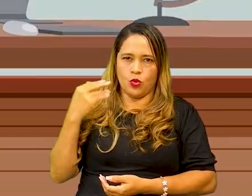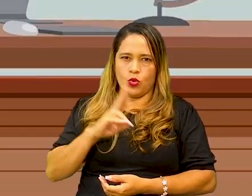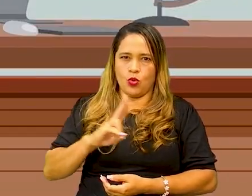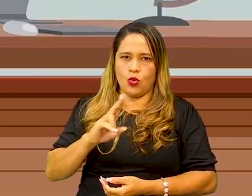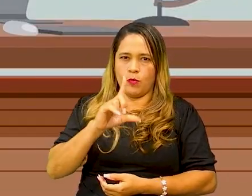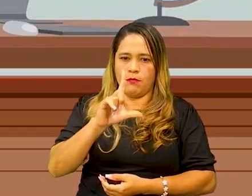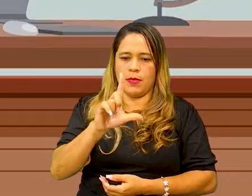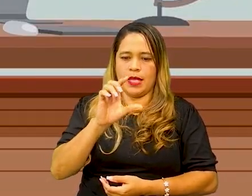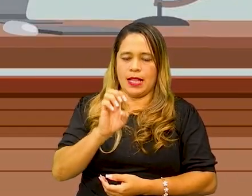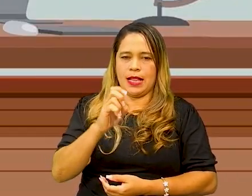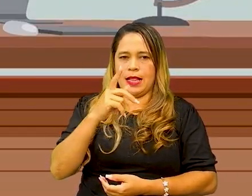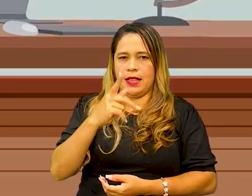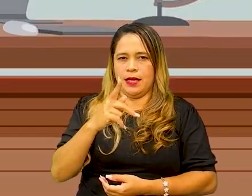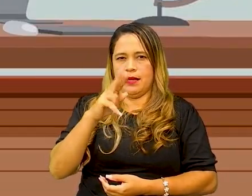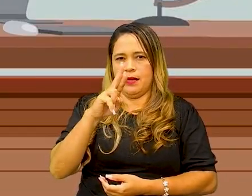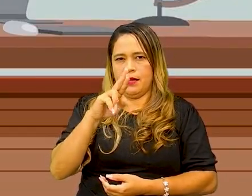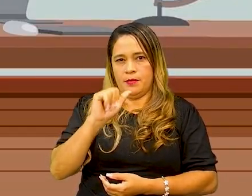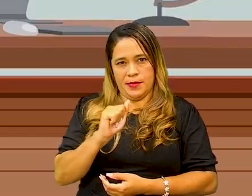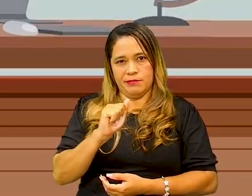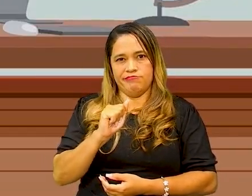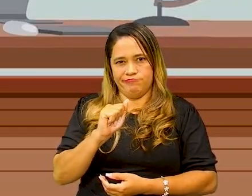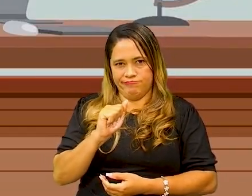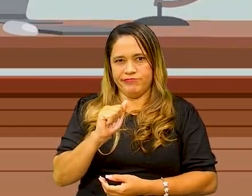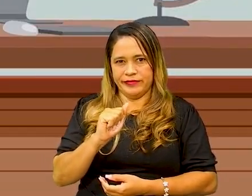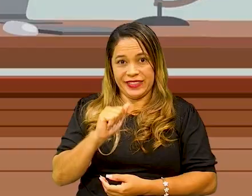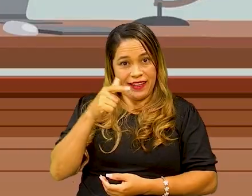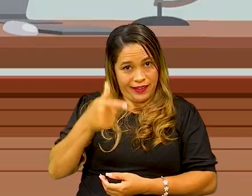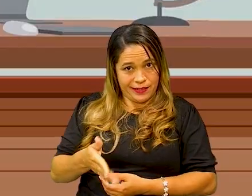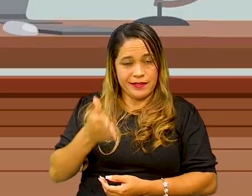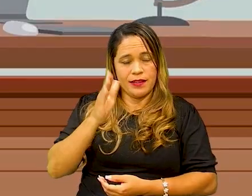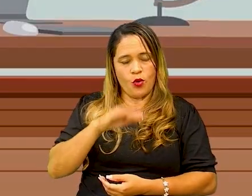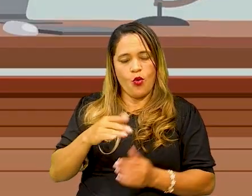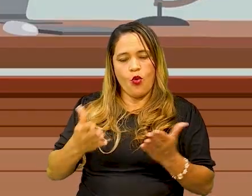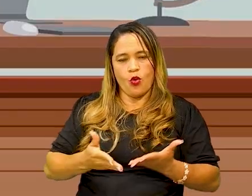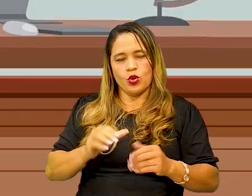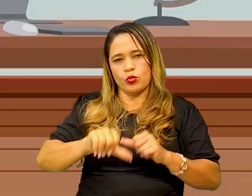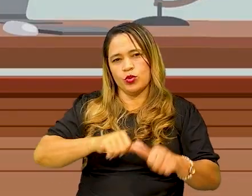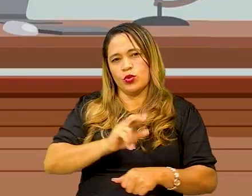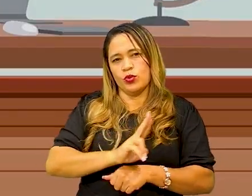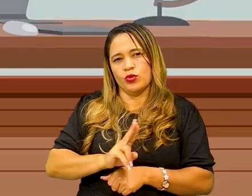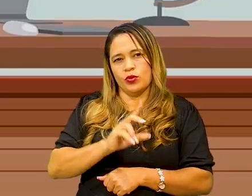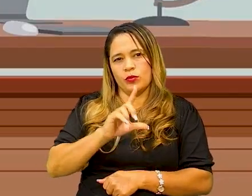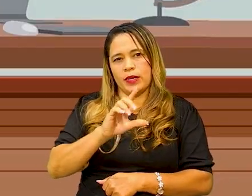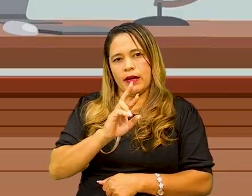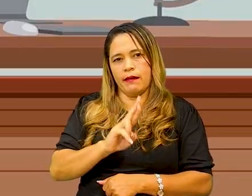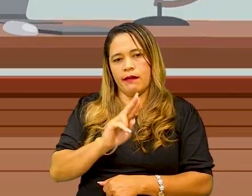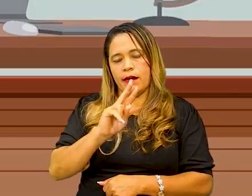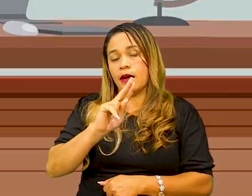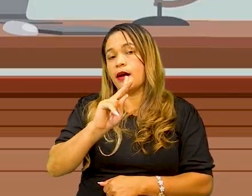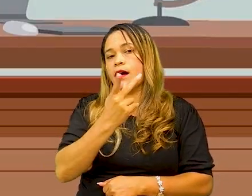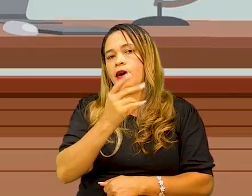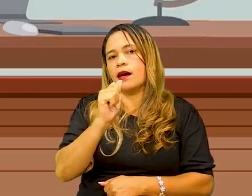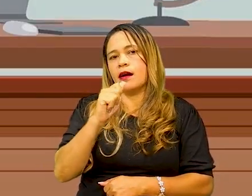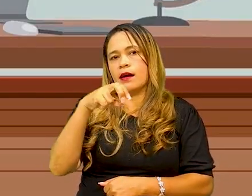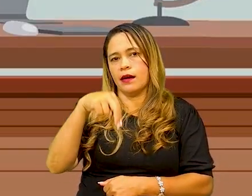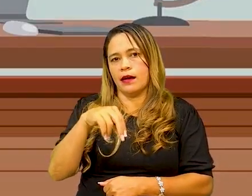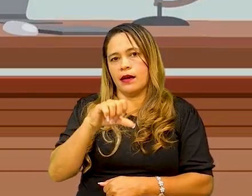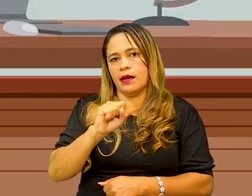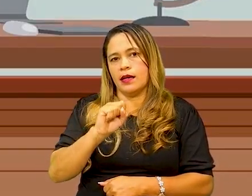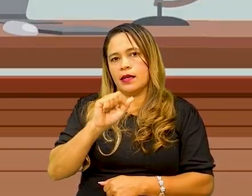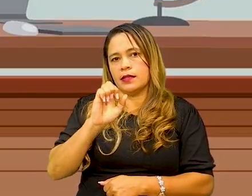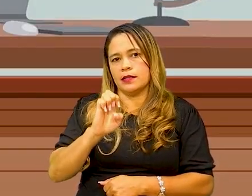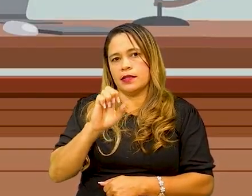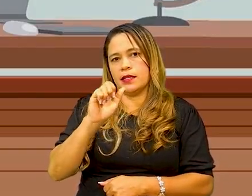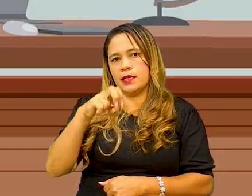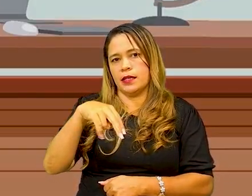lepra, pessoas leprosas. E essa lepra é a hanseníase. Por que a gente excluiu um pouquinho essa palavrinha